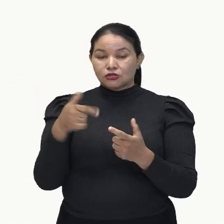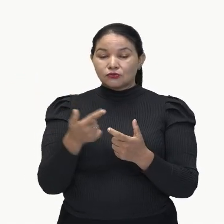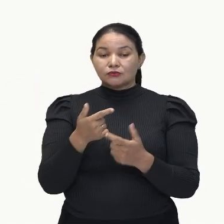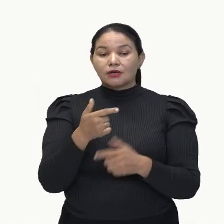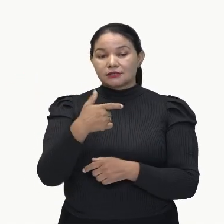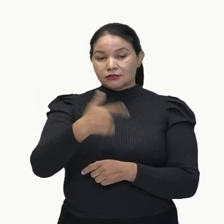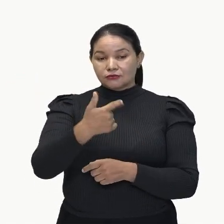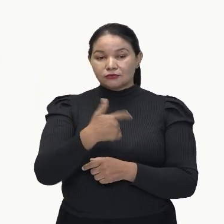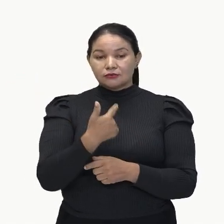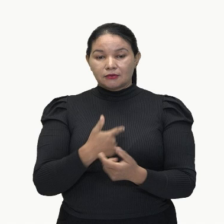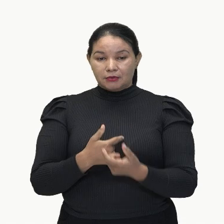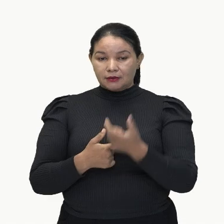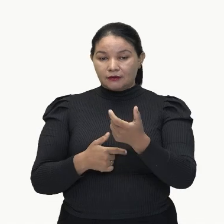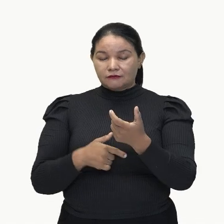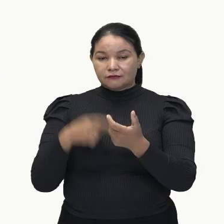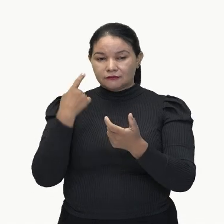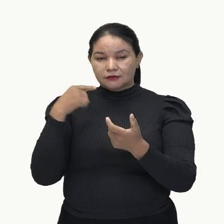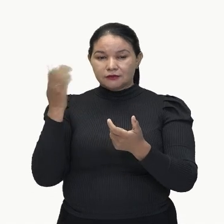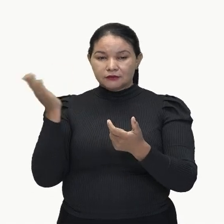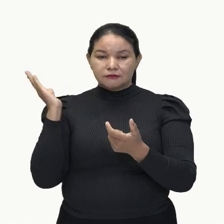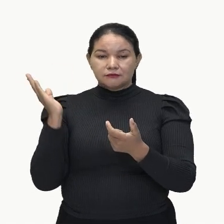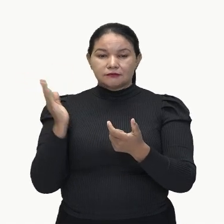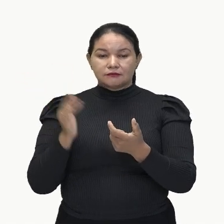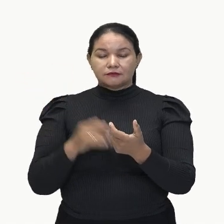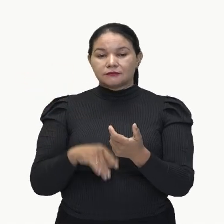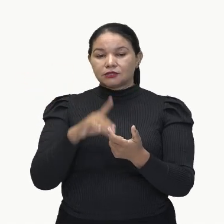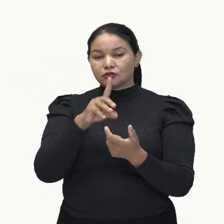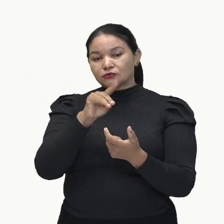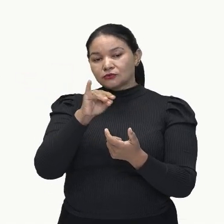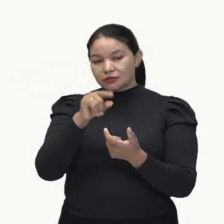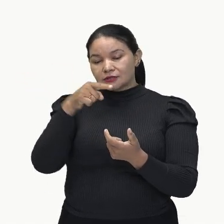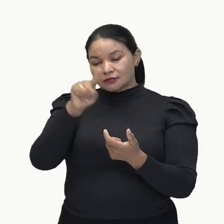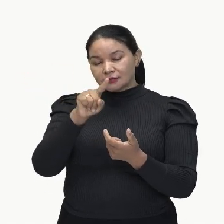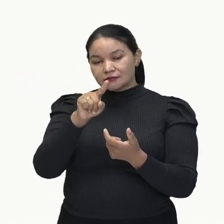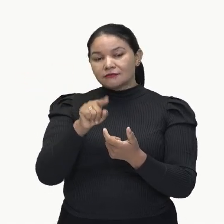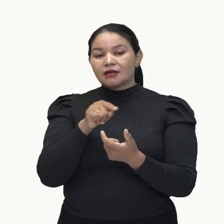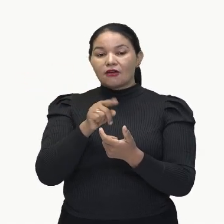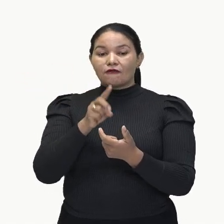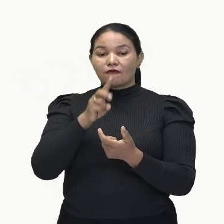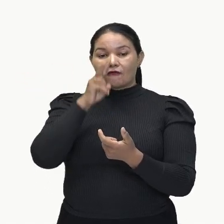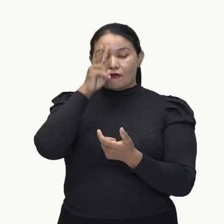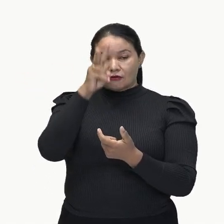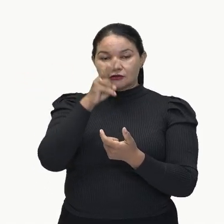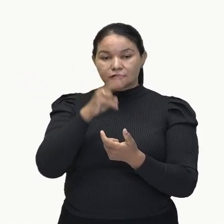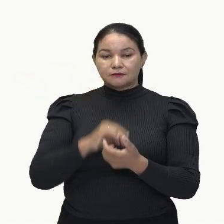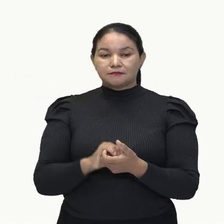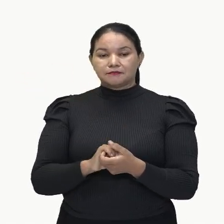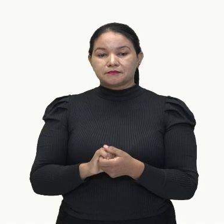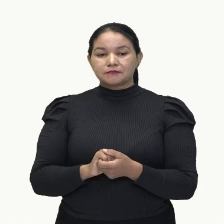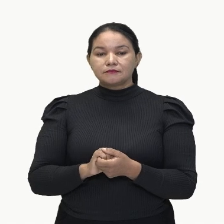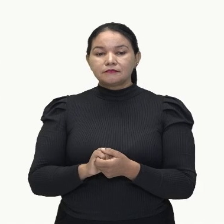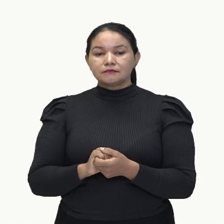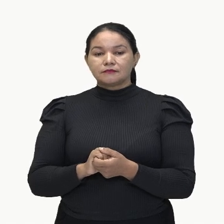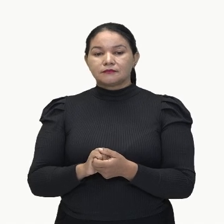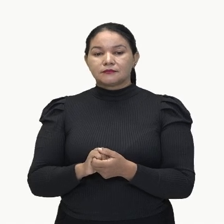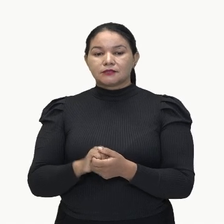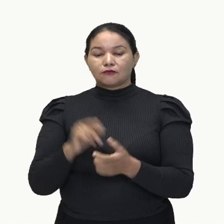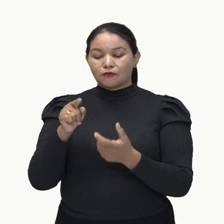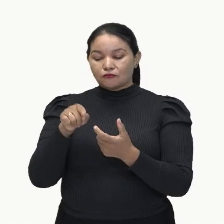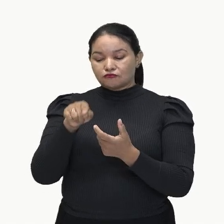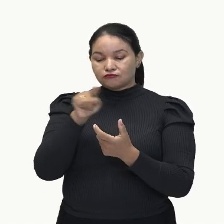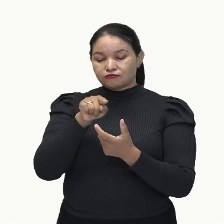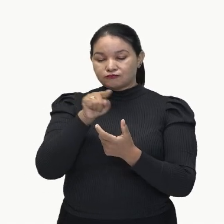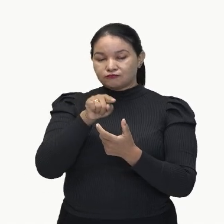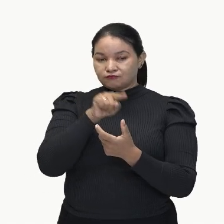professor de aqui é uma sobresdrújula veja aqui eu tenho a primeira a segunda sílaba a terceira está aqui na quarta